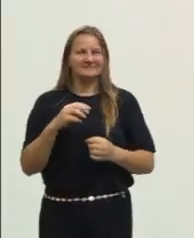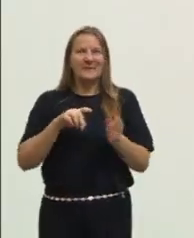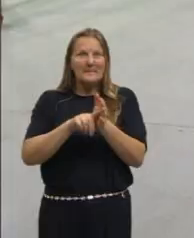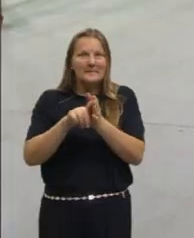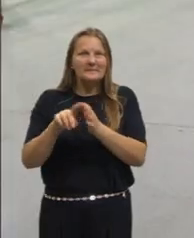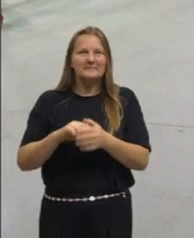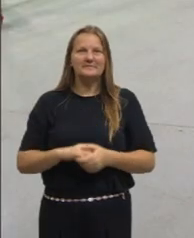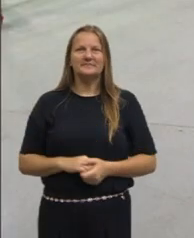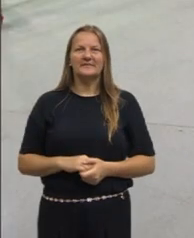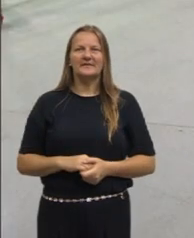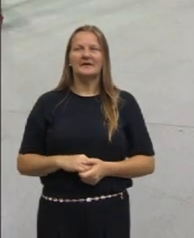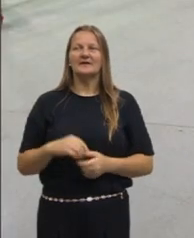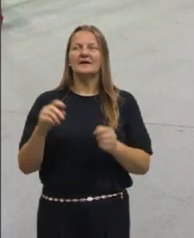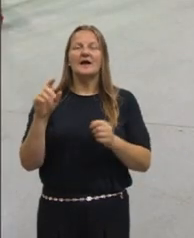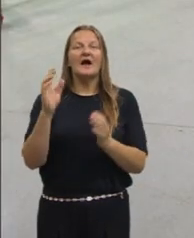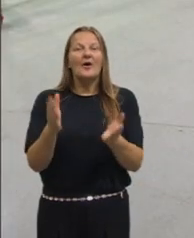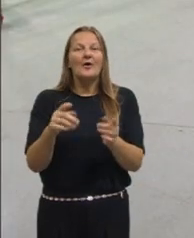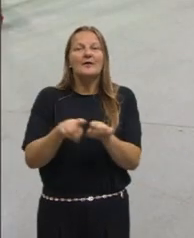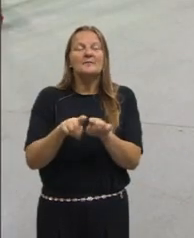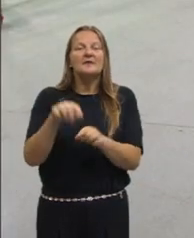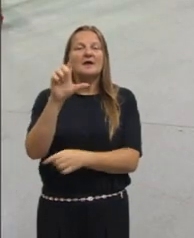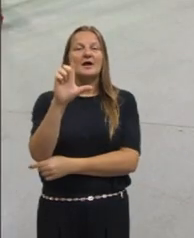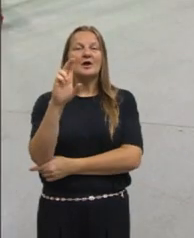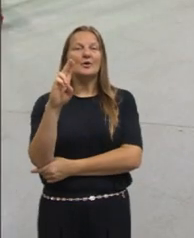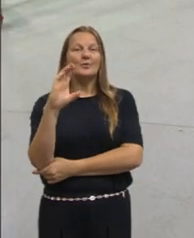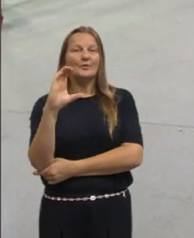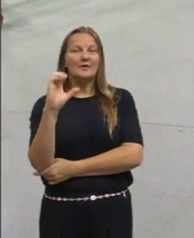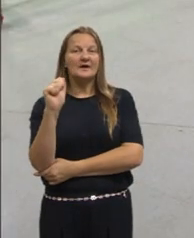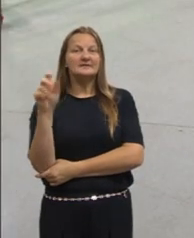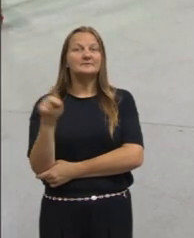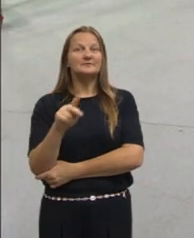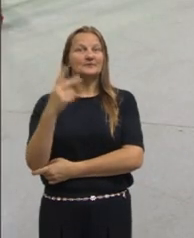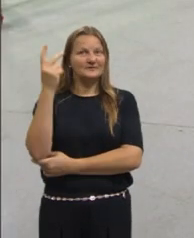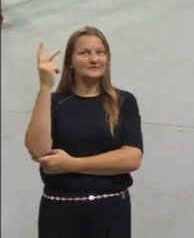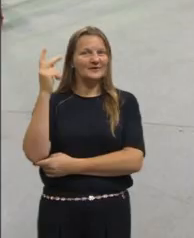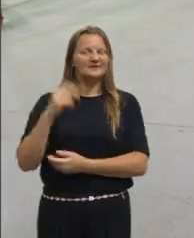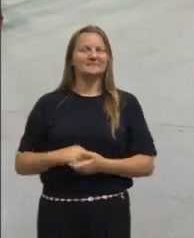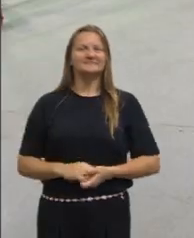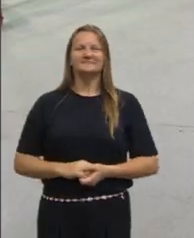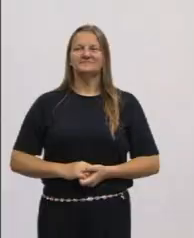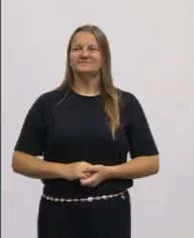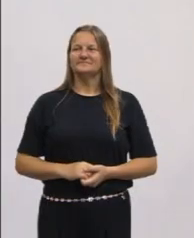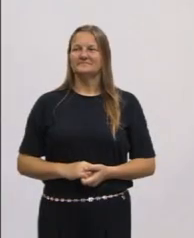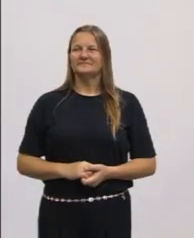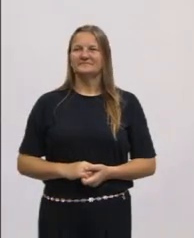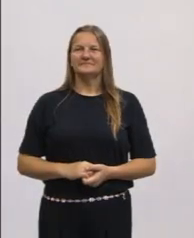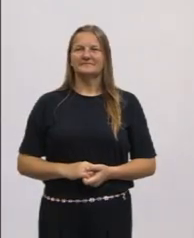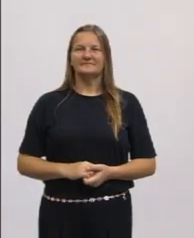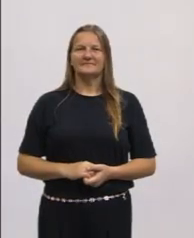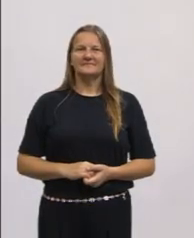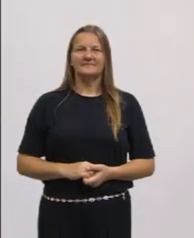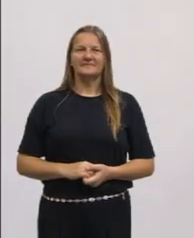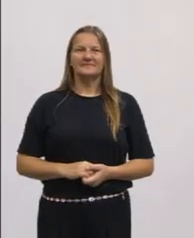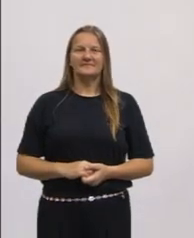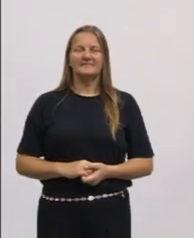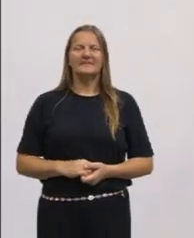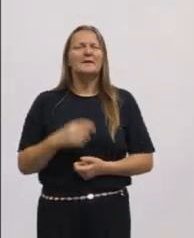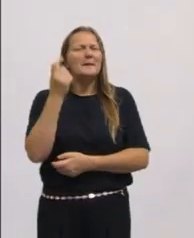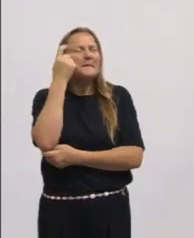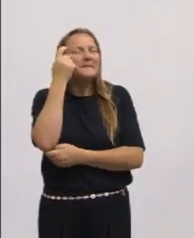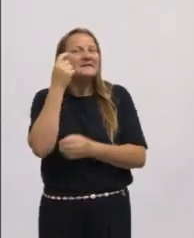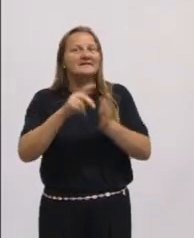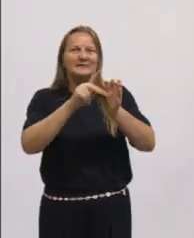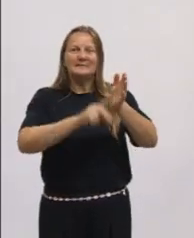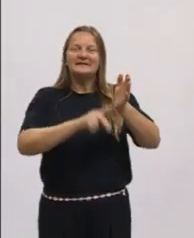agora para o Lucas né Lucas vai fazer agora as nossas honras e para a gente programar pensar planejar